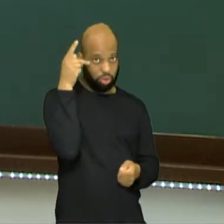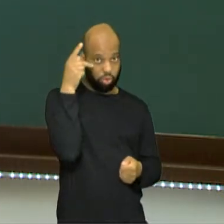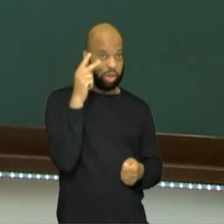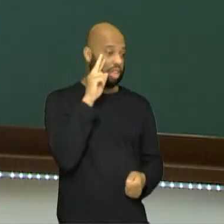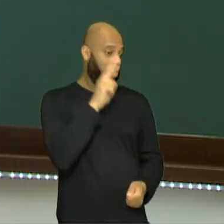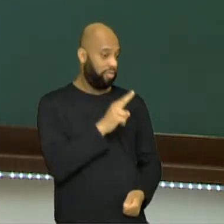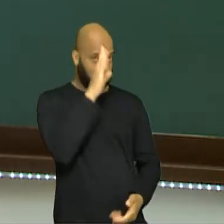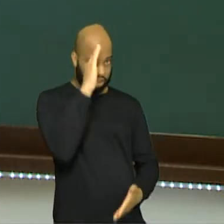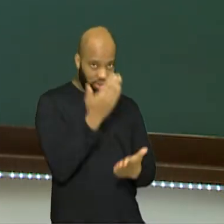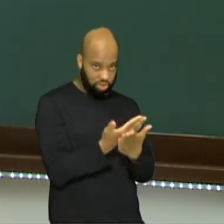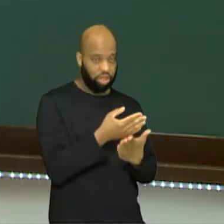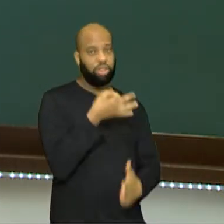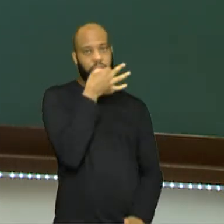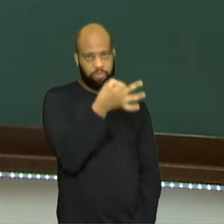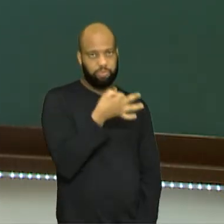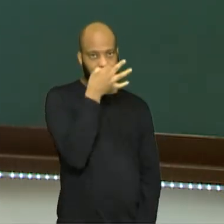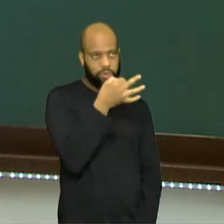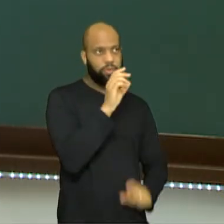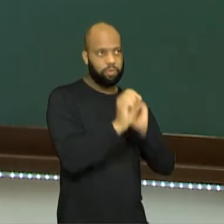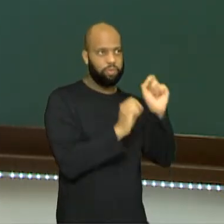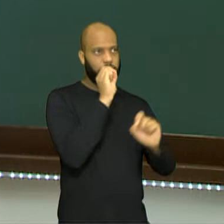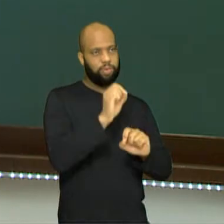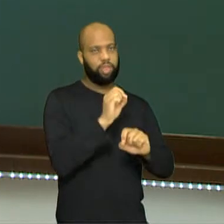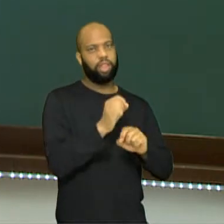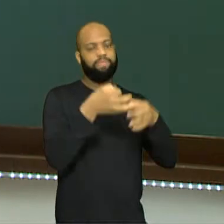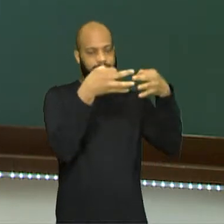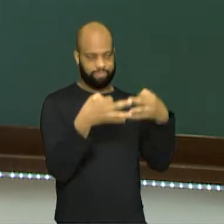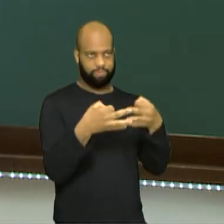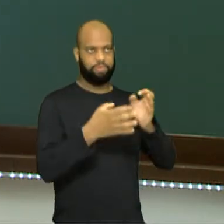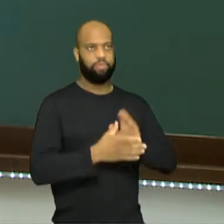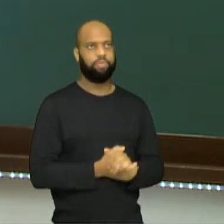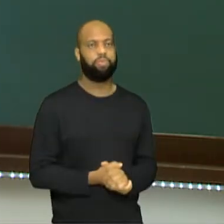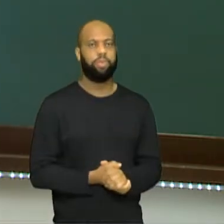que a sua opinião é a mais correta.